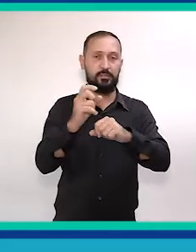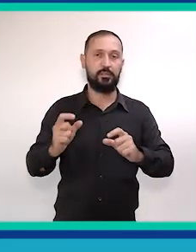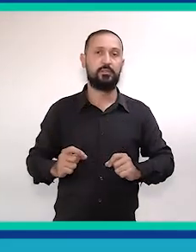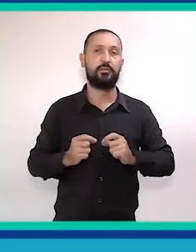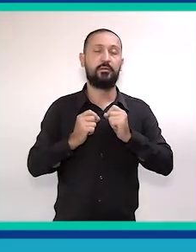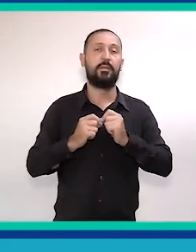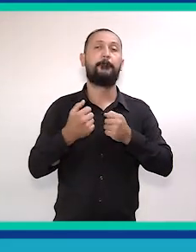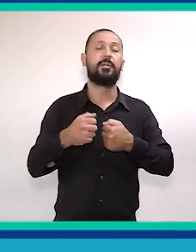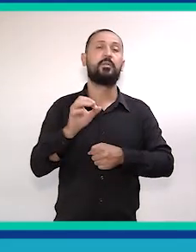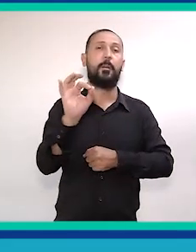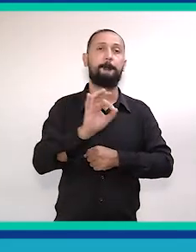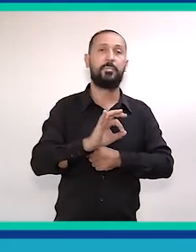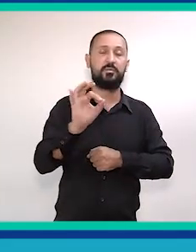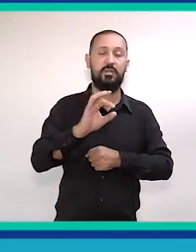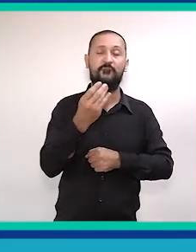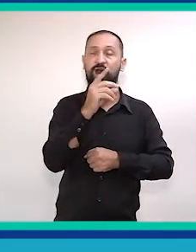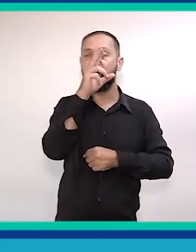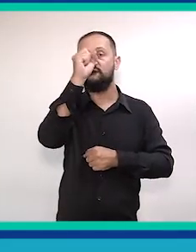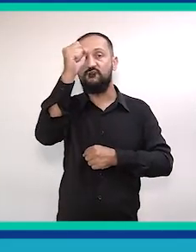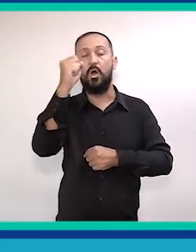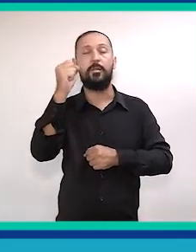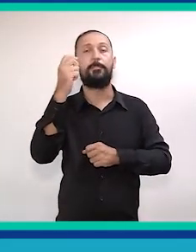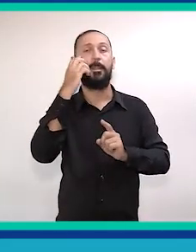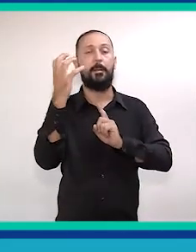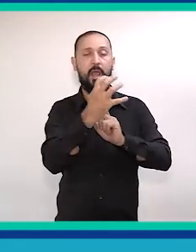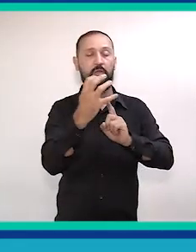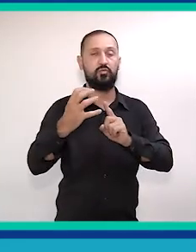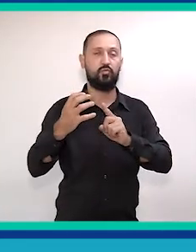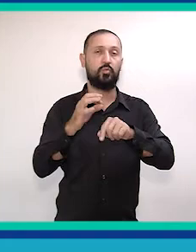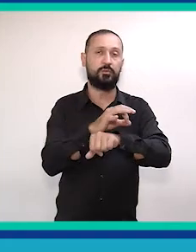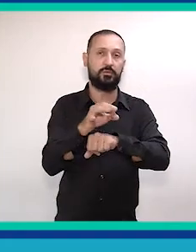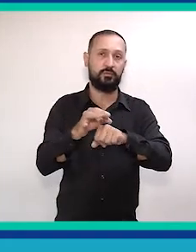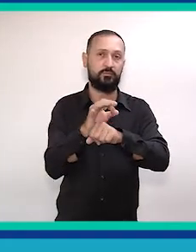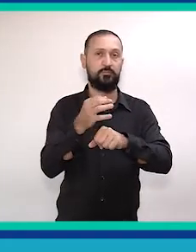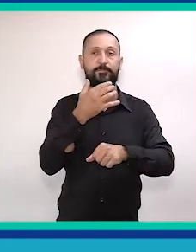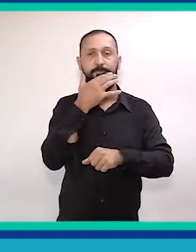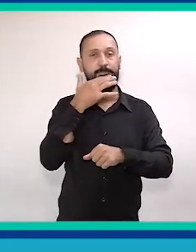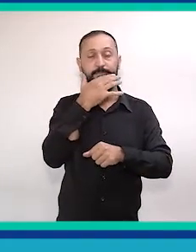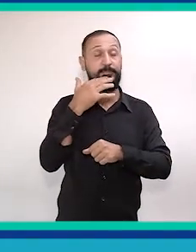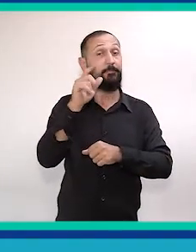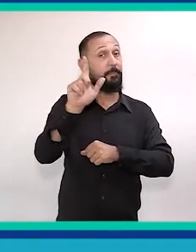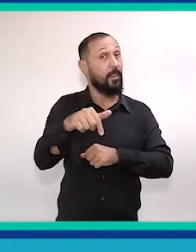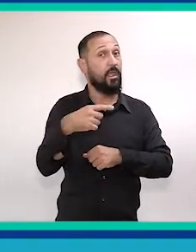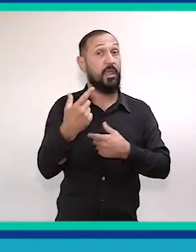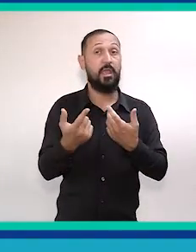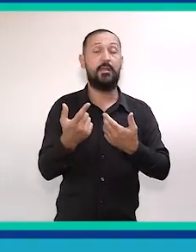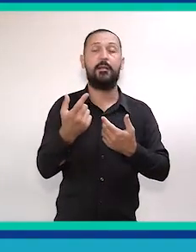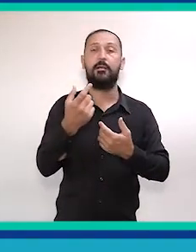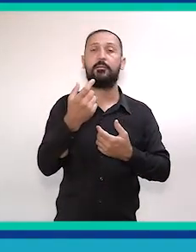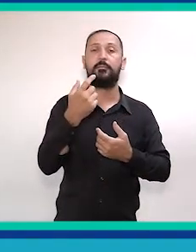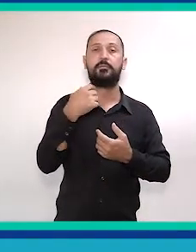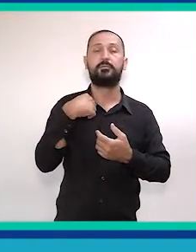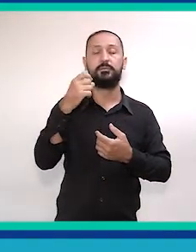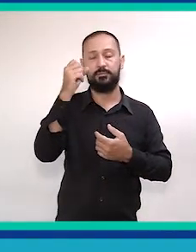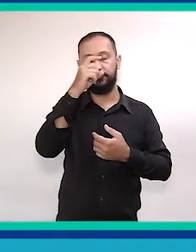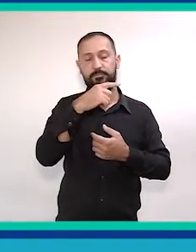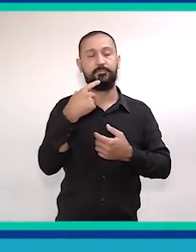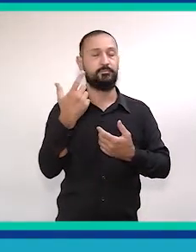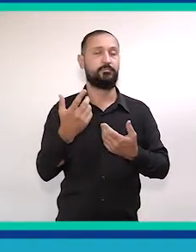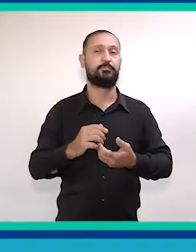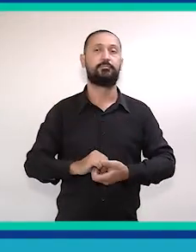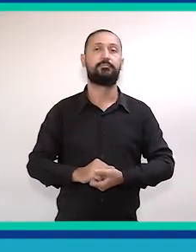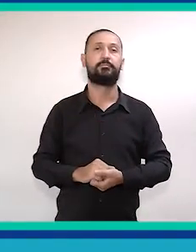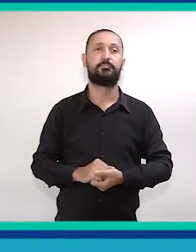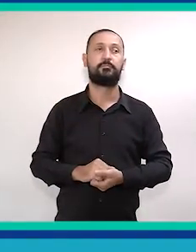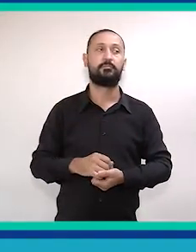célula tumoral e eu ia precisar de uma concentração muito alta para atingir as outras células saudáveis. Então, isso seria um bom índice